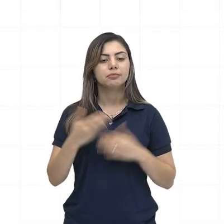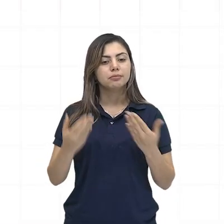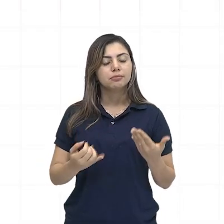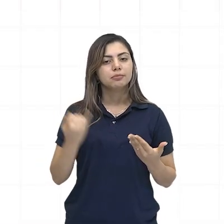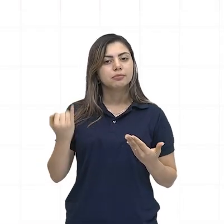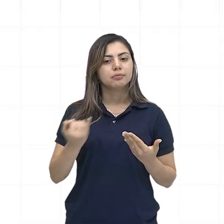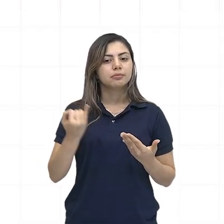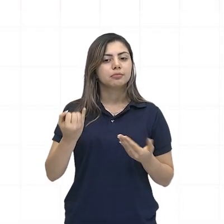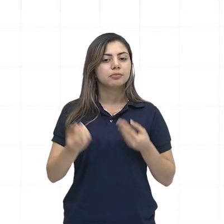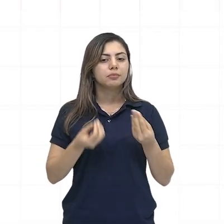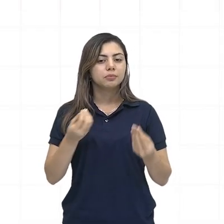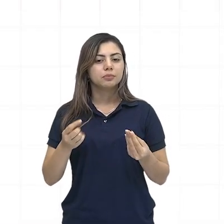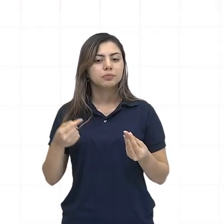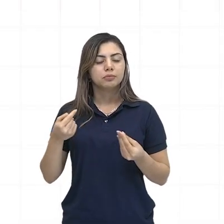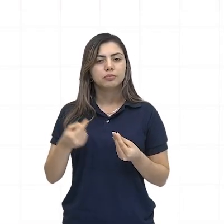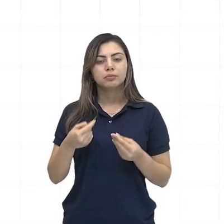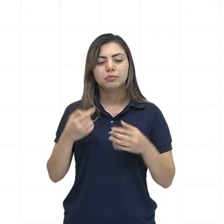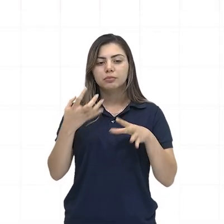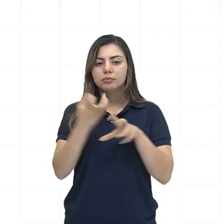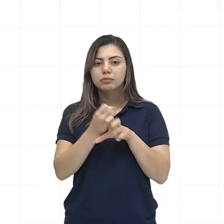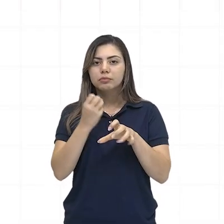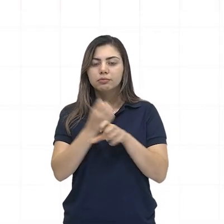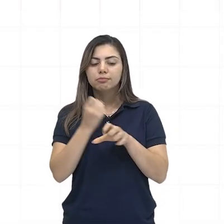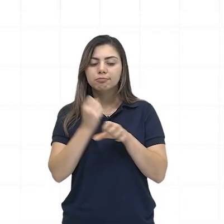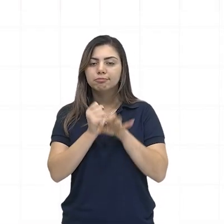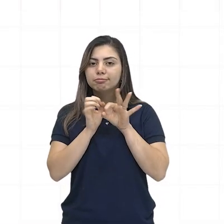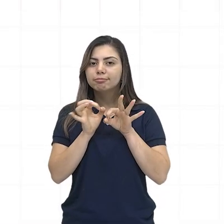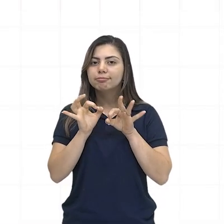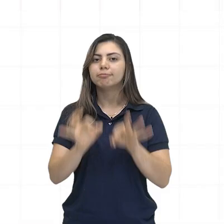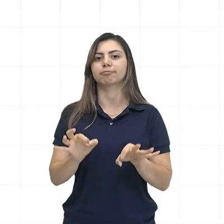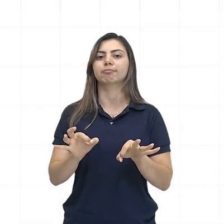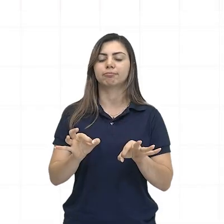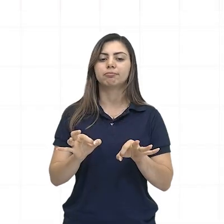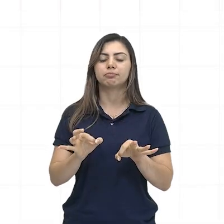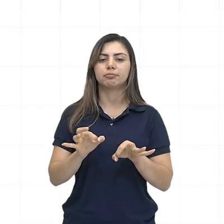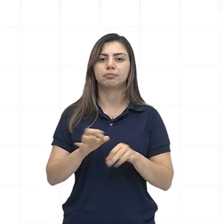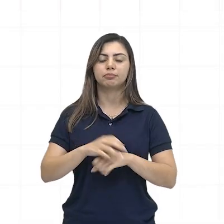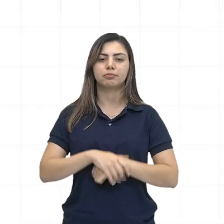não venhamos a esquecer nenhuma informação aqui, tá?